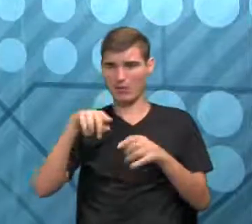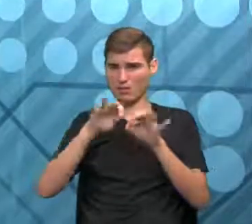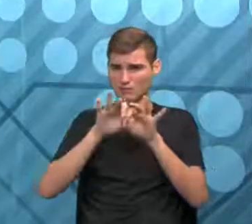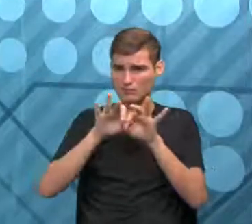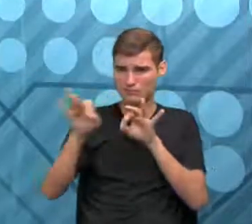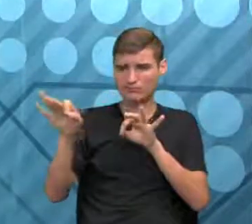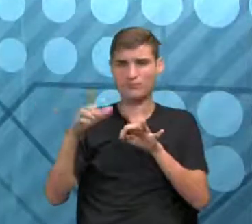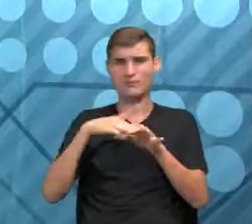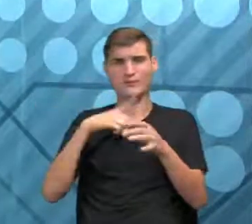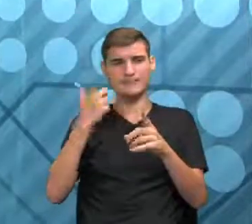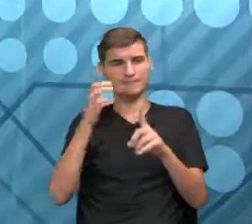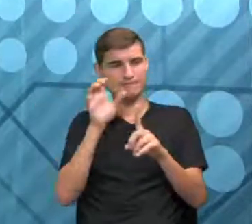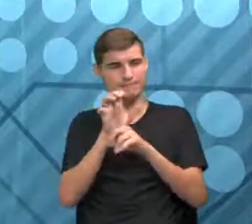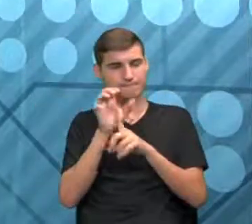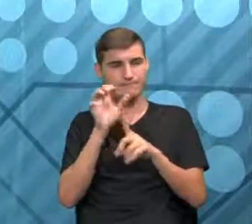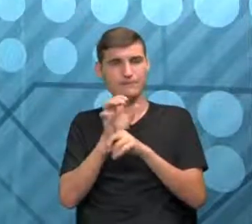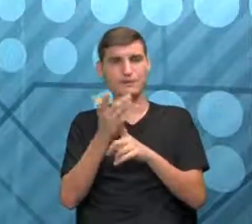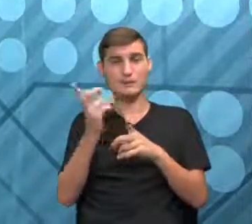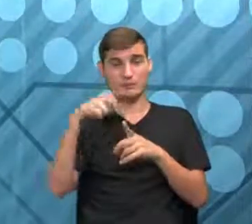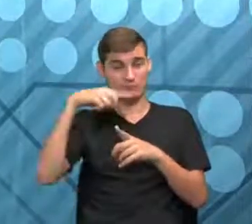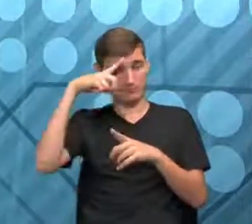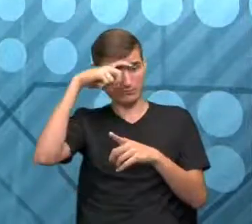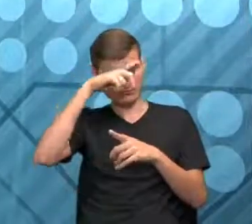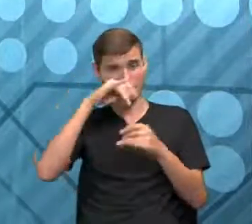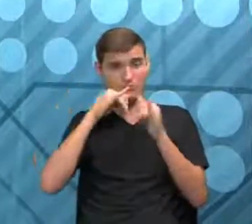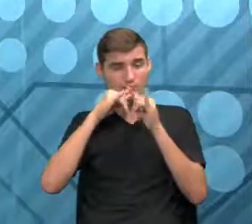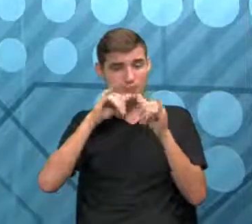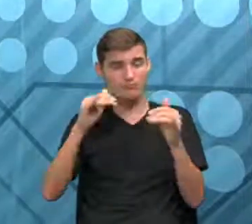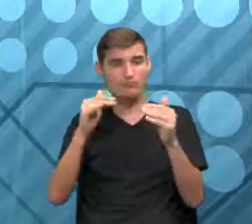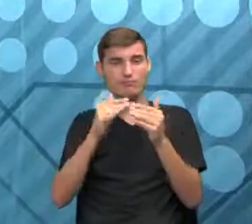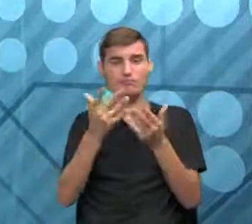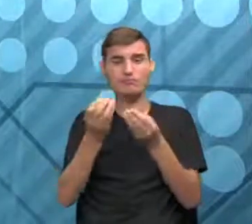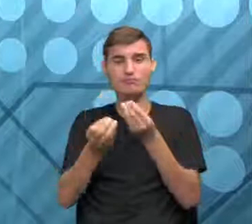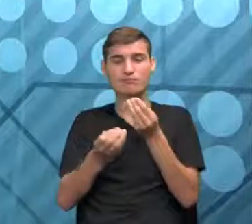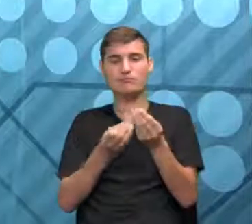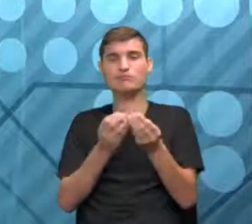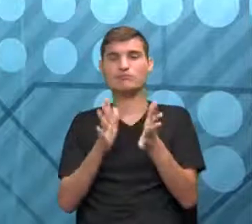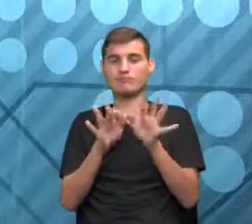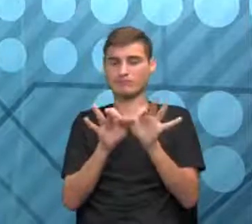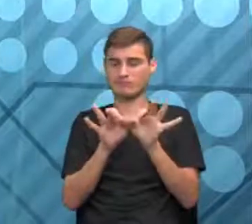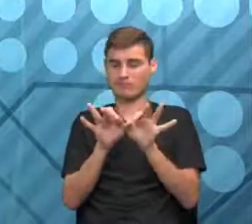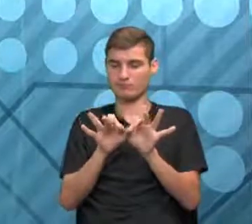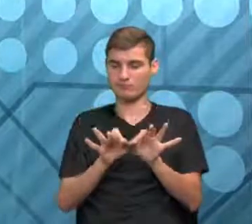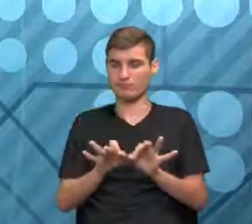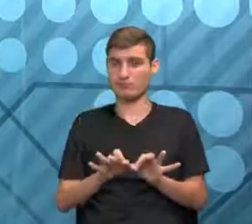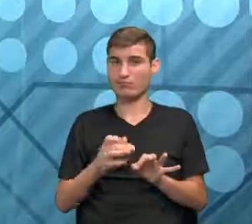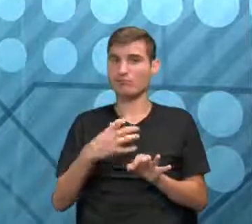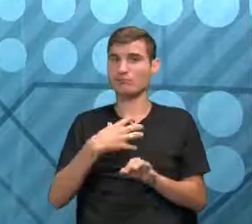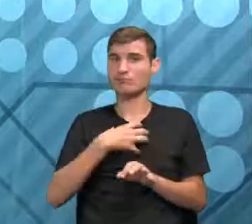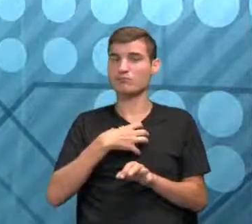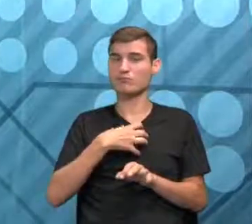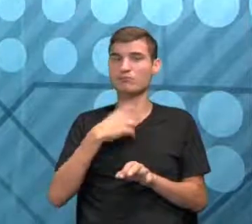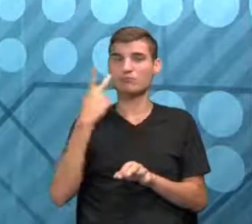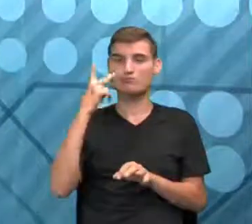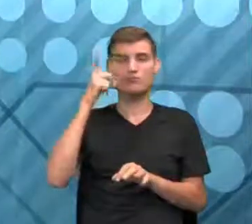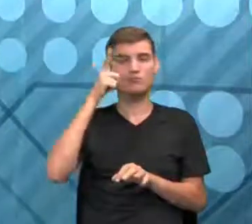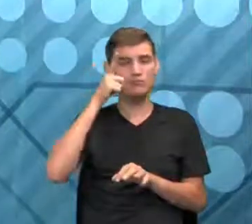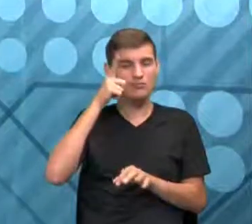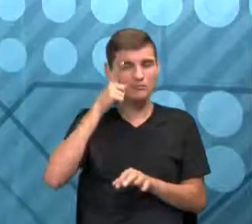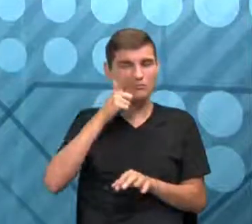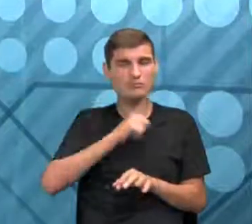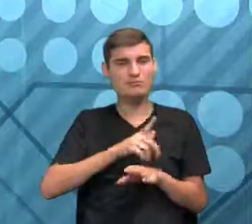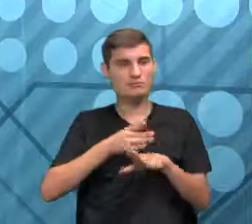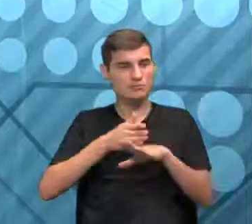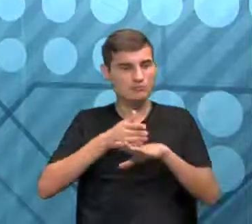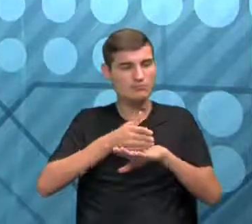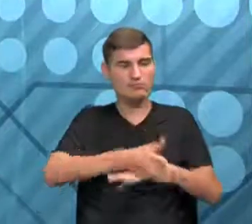muita interferência, eu estou utilizando, por exemplo, uma transmissão ionosférica, eu preparo o meu canal de uma maneira para que ele consiga atravessar, para que